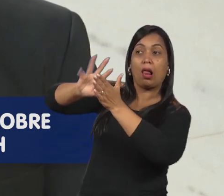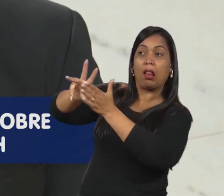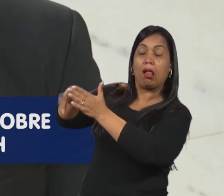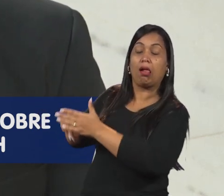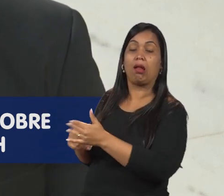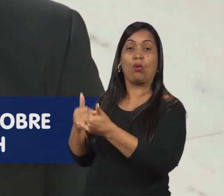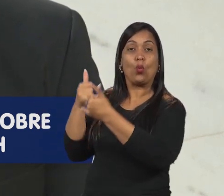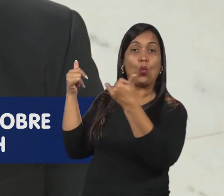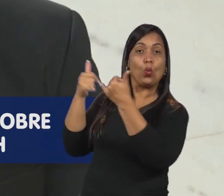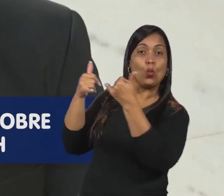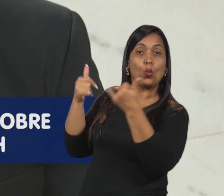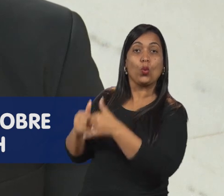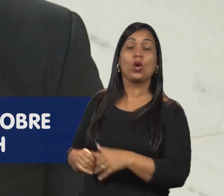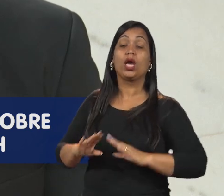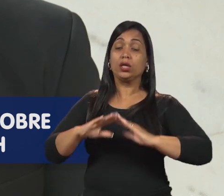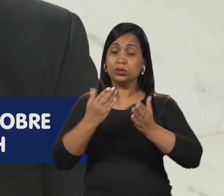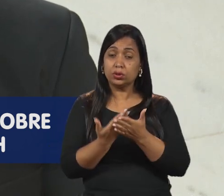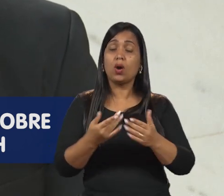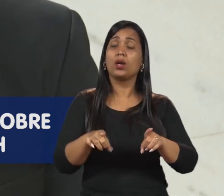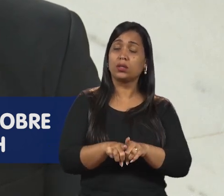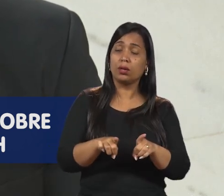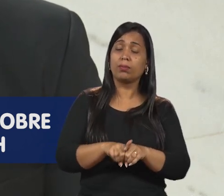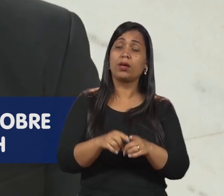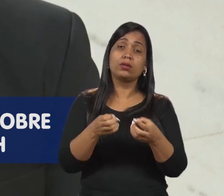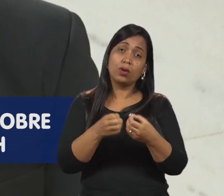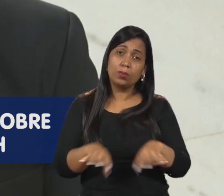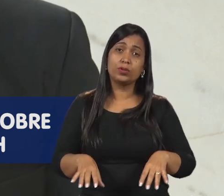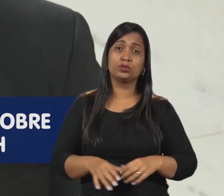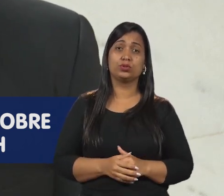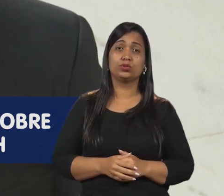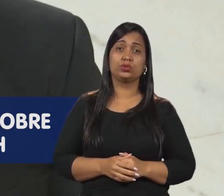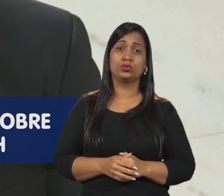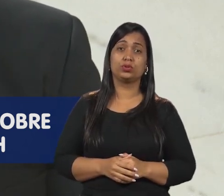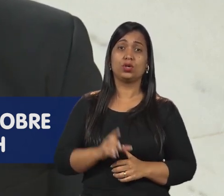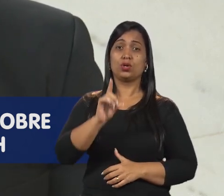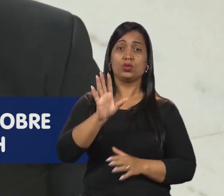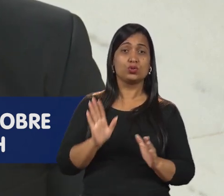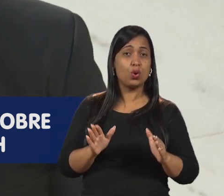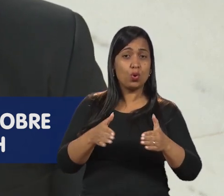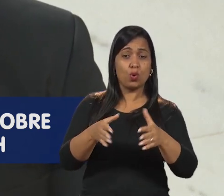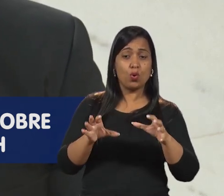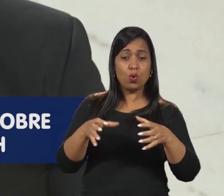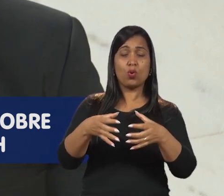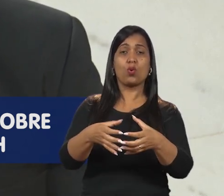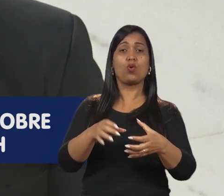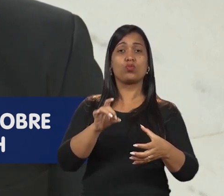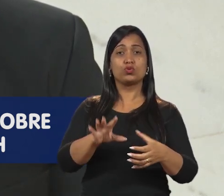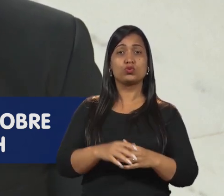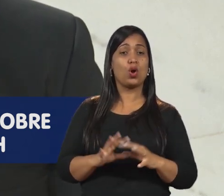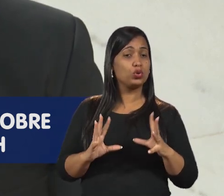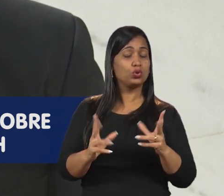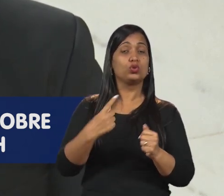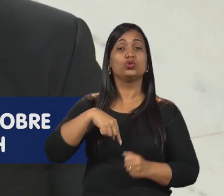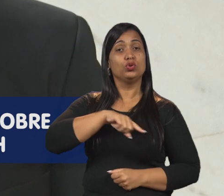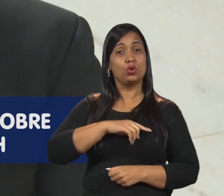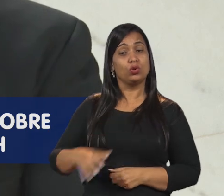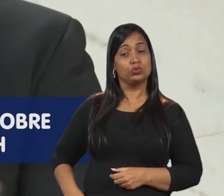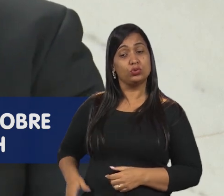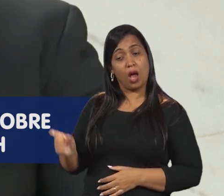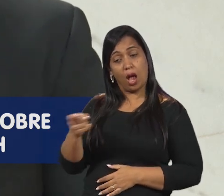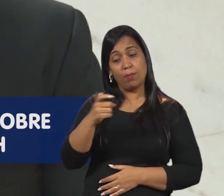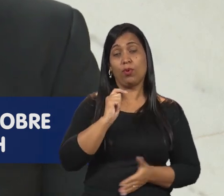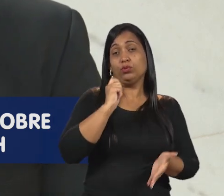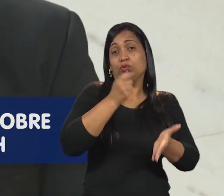também. Então, esse é um prejuízo que é público, não atinge só uma camada, atinge a todos nós pagamos impostos e